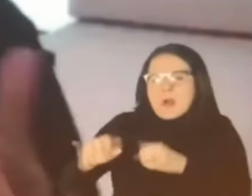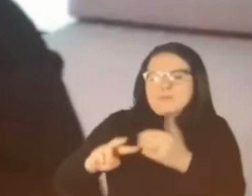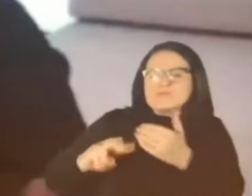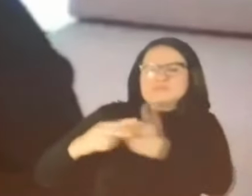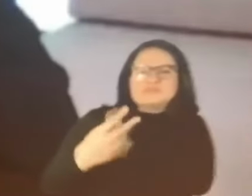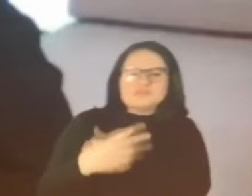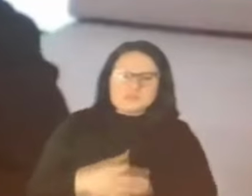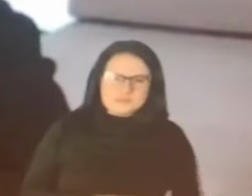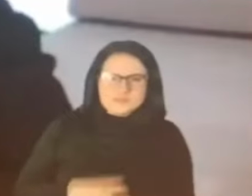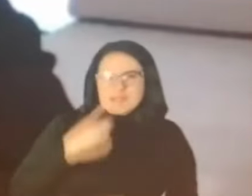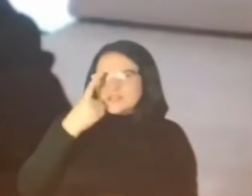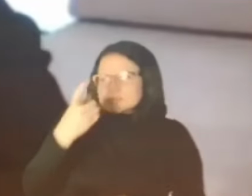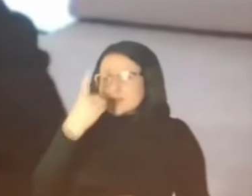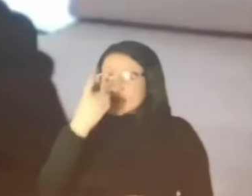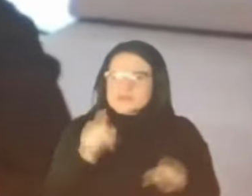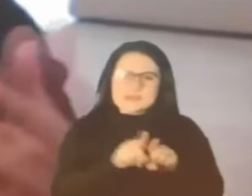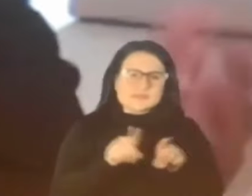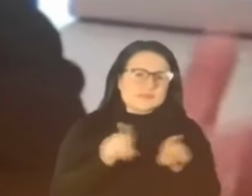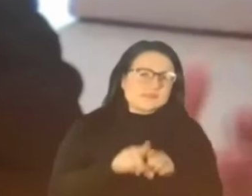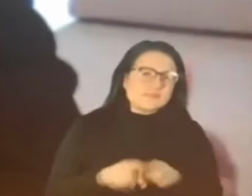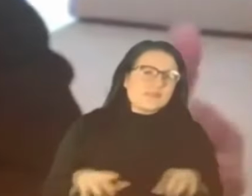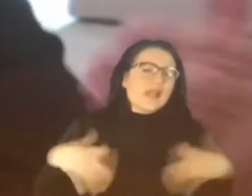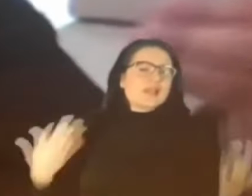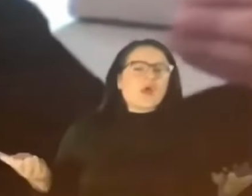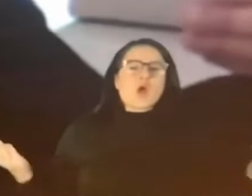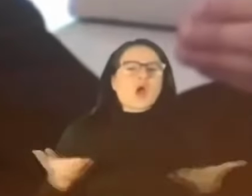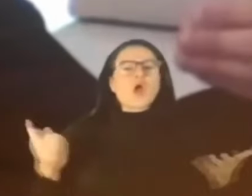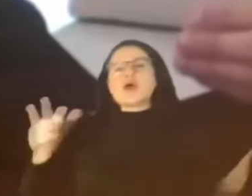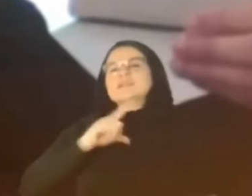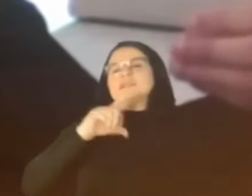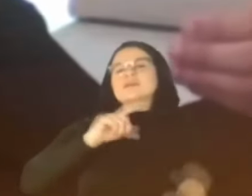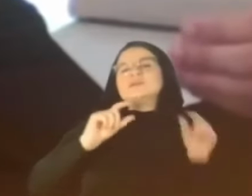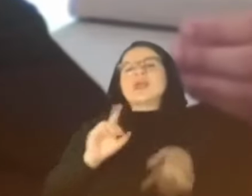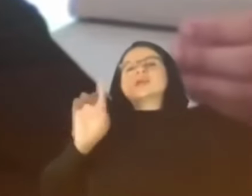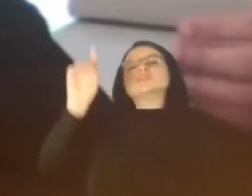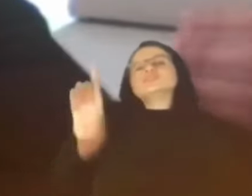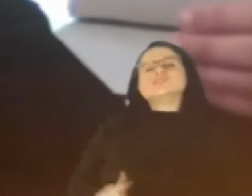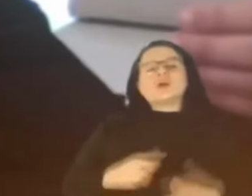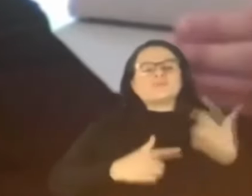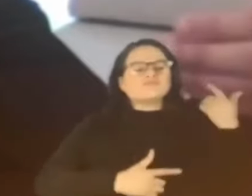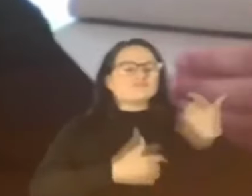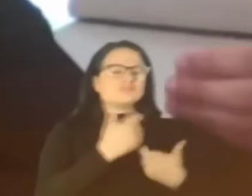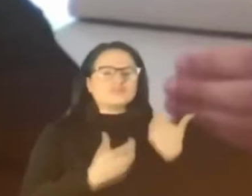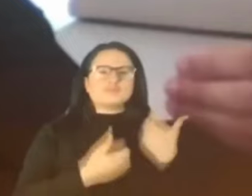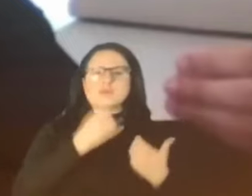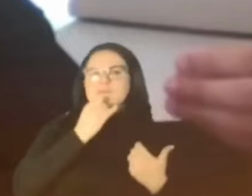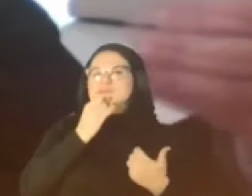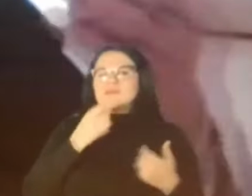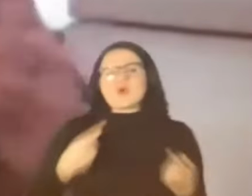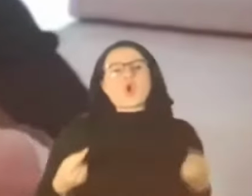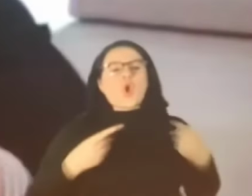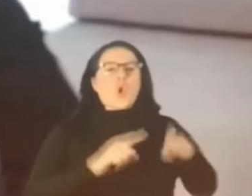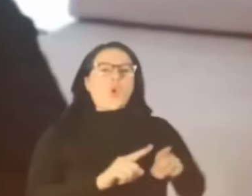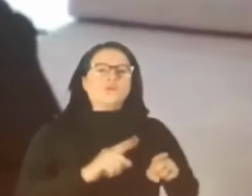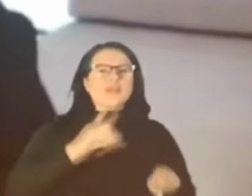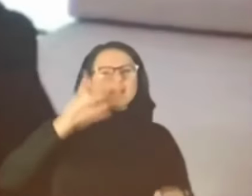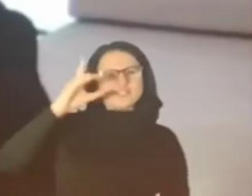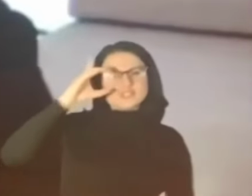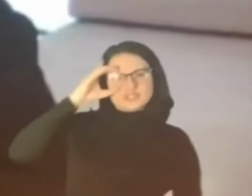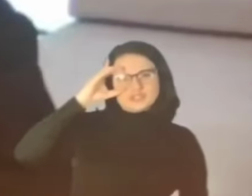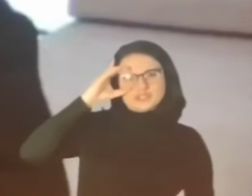inclusive antagônicos. Então, nós tivemos lawfare, por exemplo, na eleição contra a eleição da chapa Dilma Temer. Estamos tendo lawfare